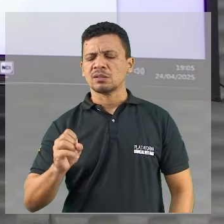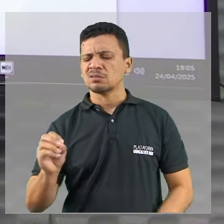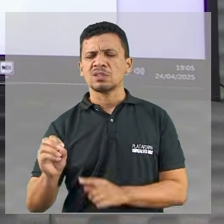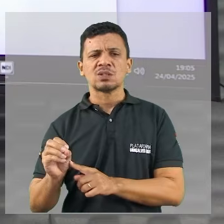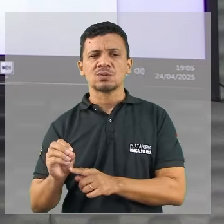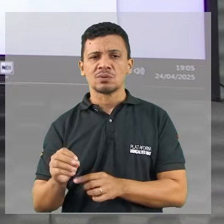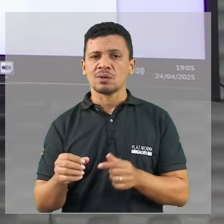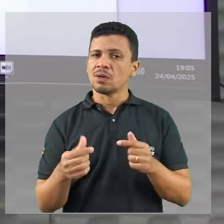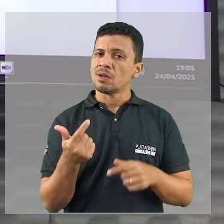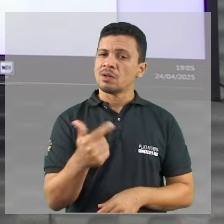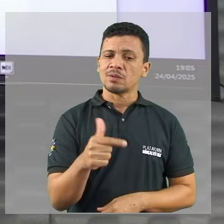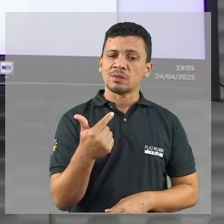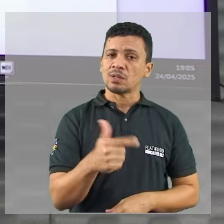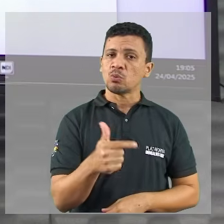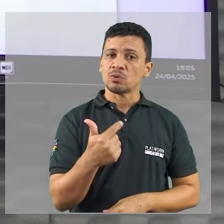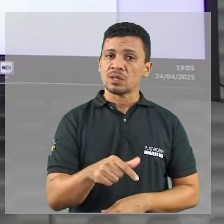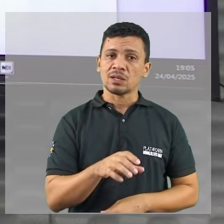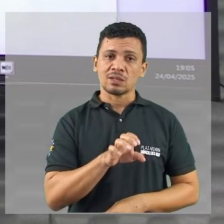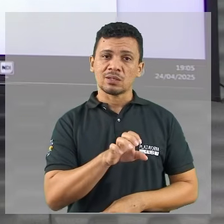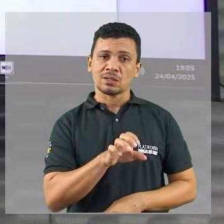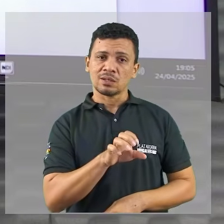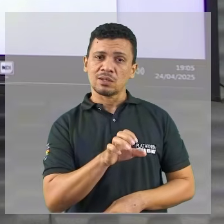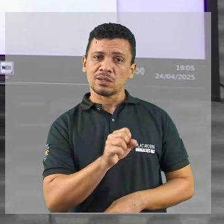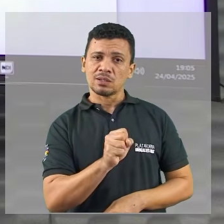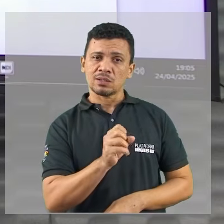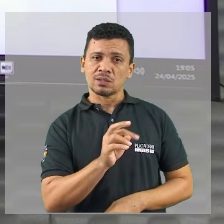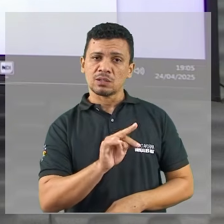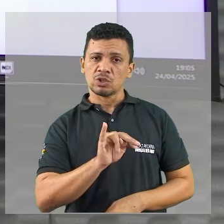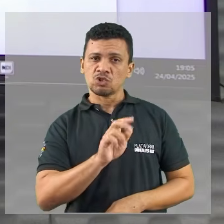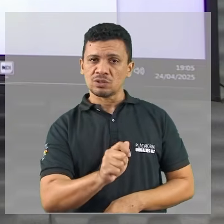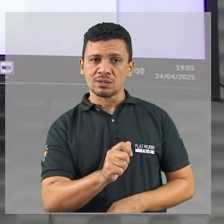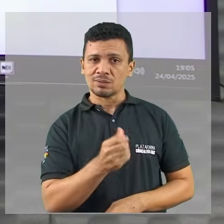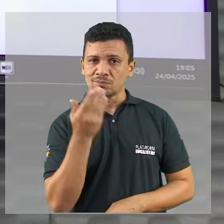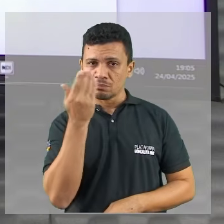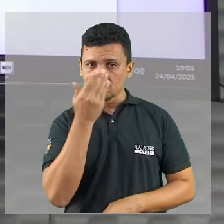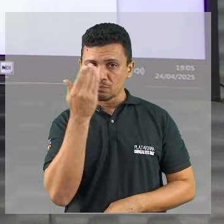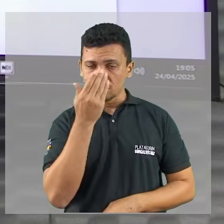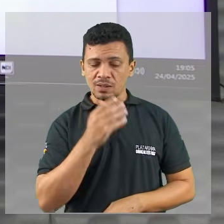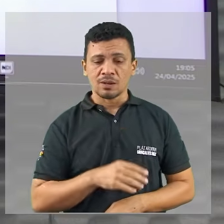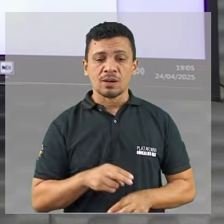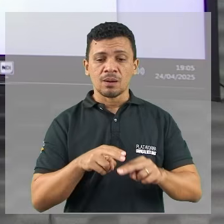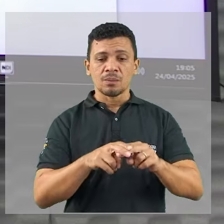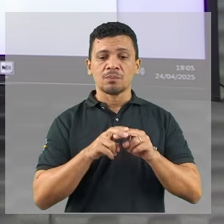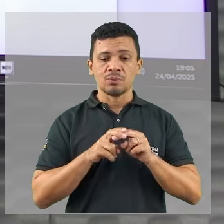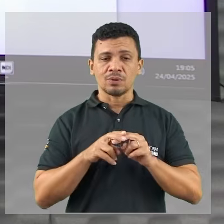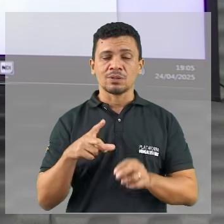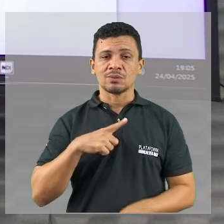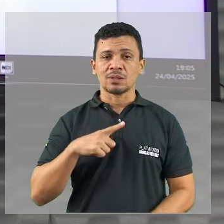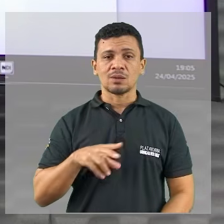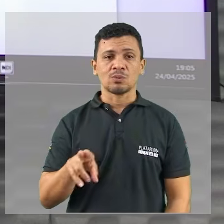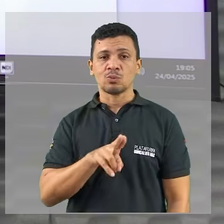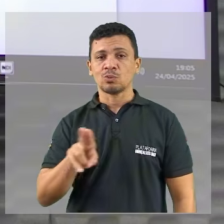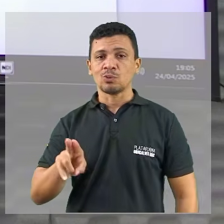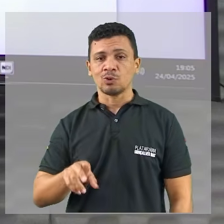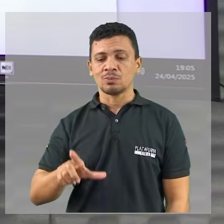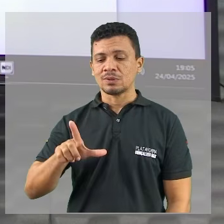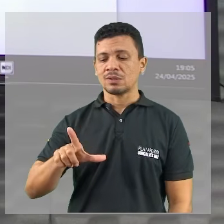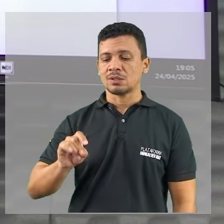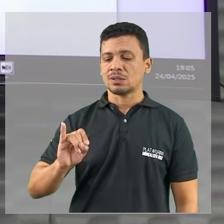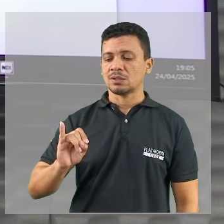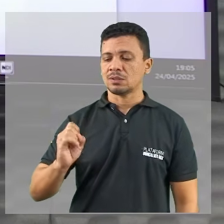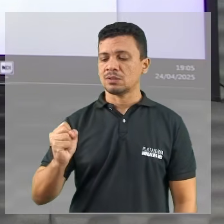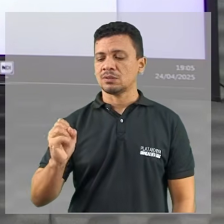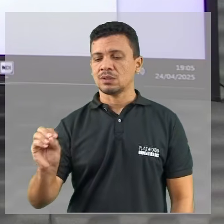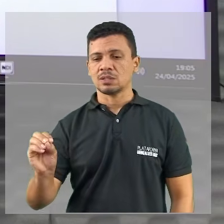essas estrias tão visíveis, tá? Por isso ele recebe essa denominação de músculo